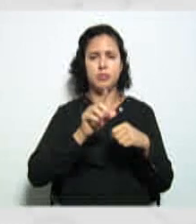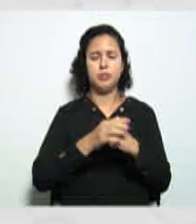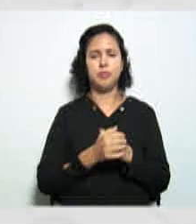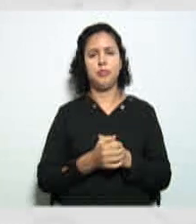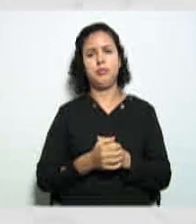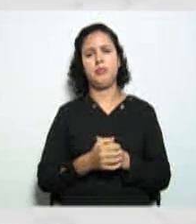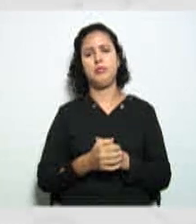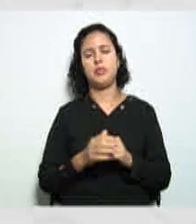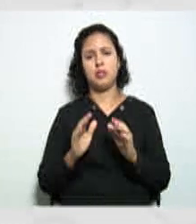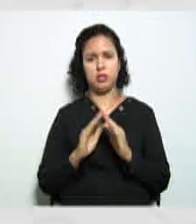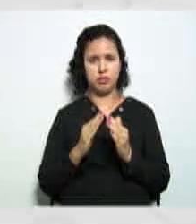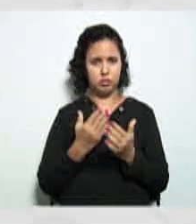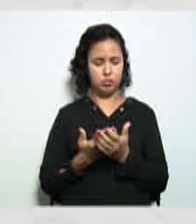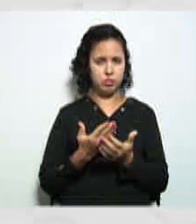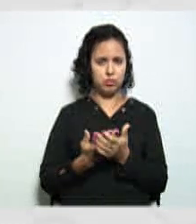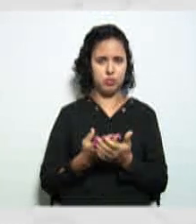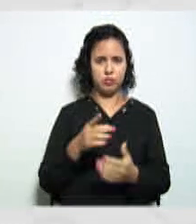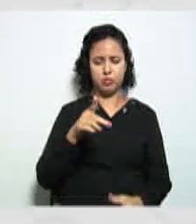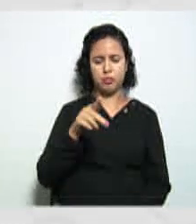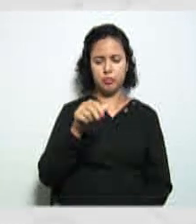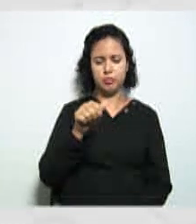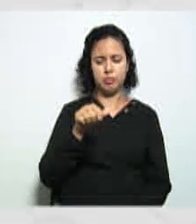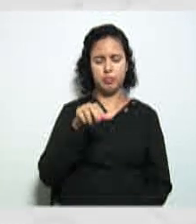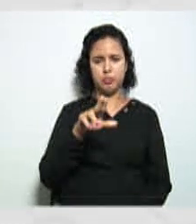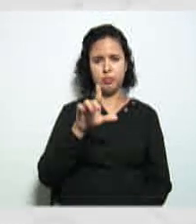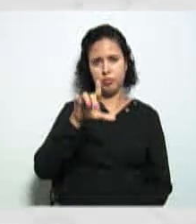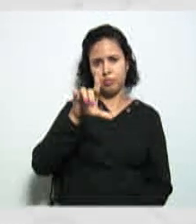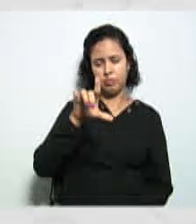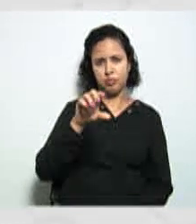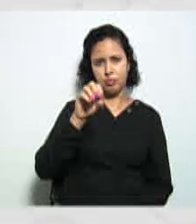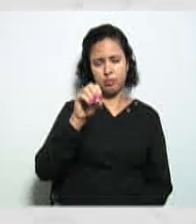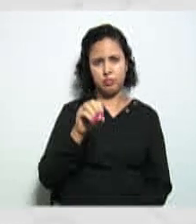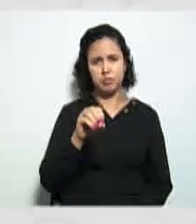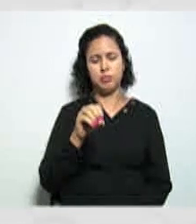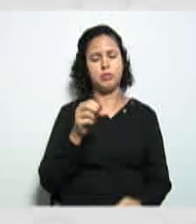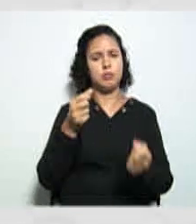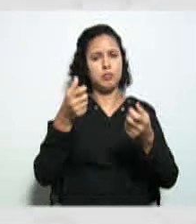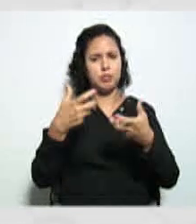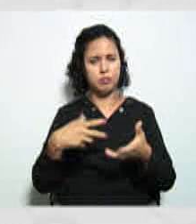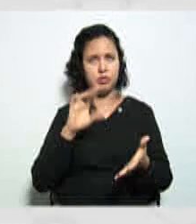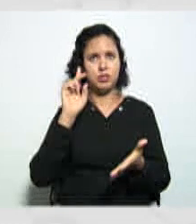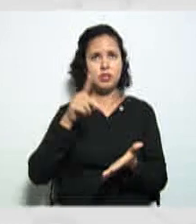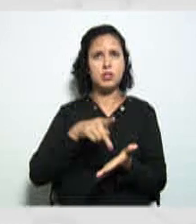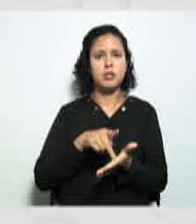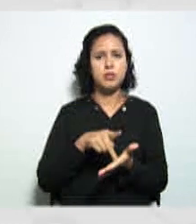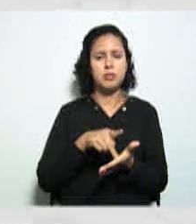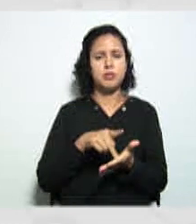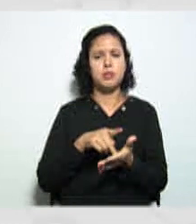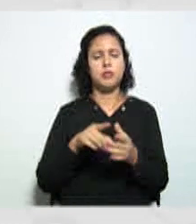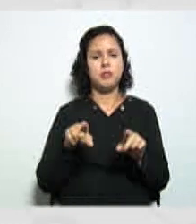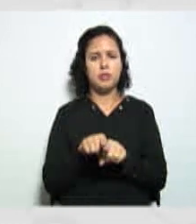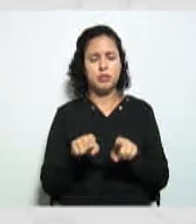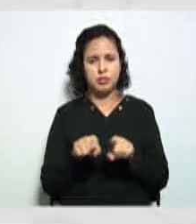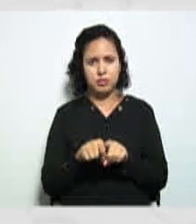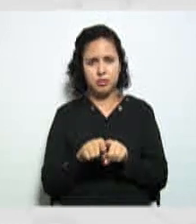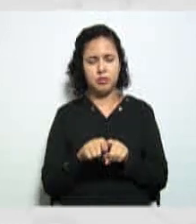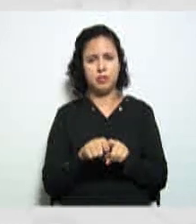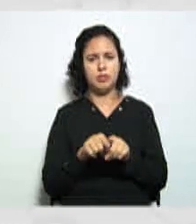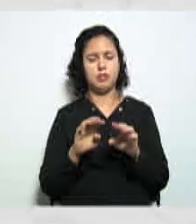Paulo Freire diz que é verdadeiro. Santa Luzia também diz que é